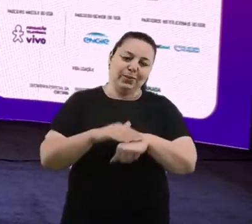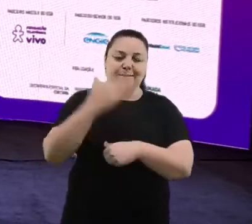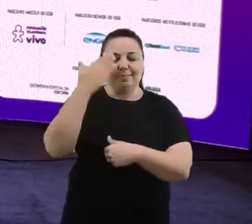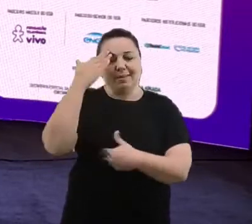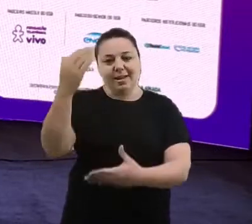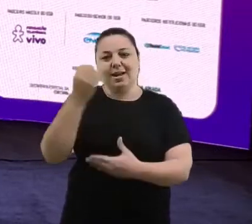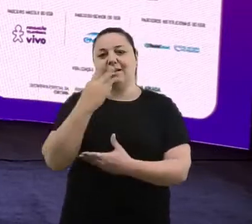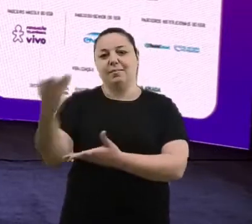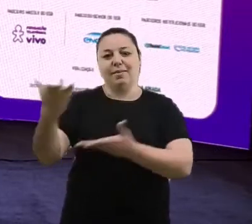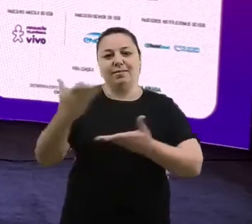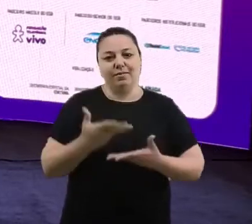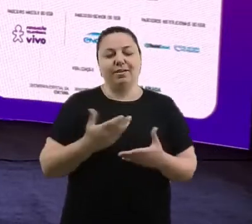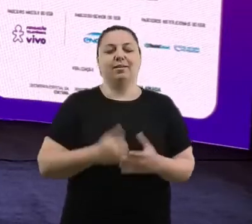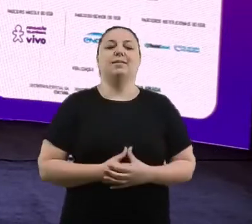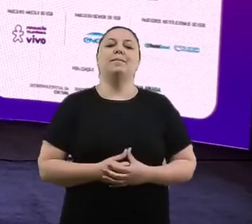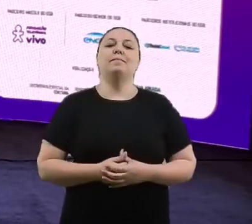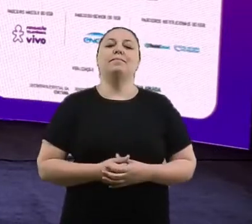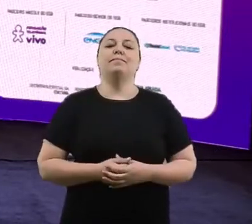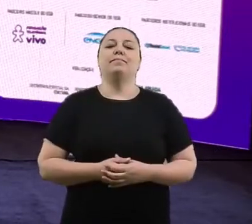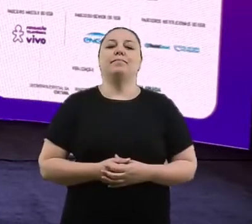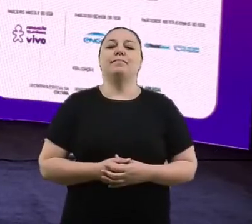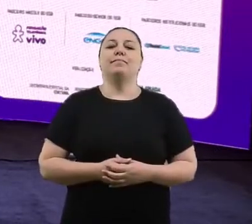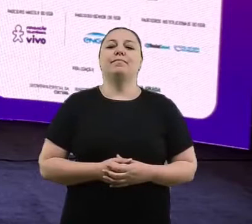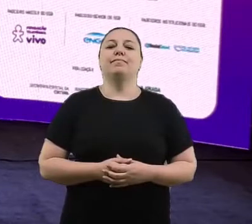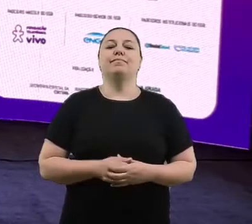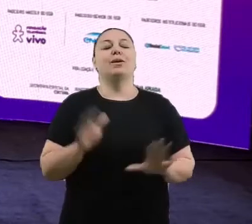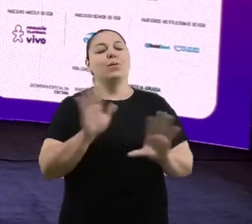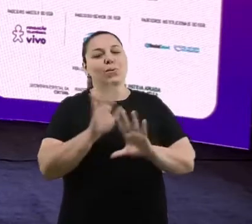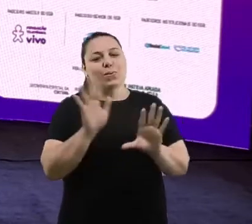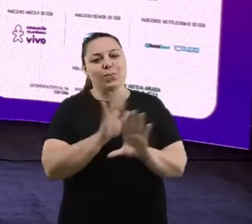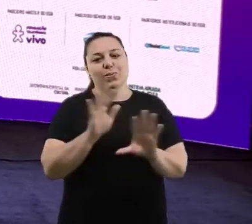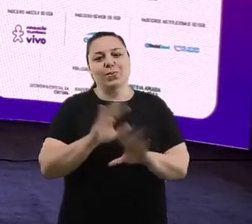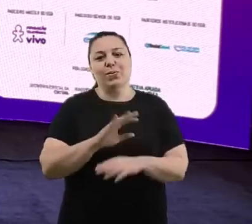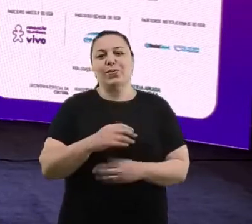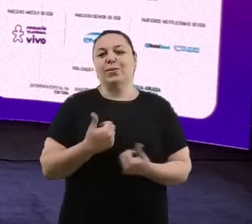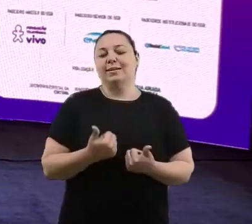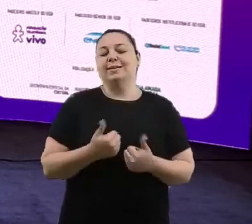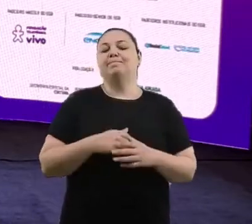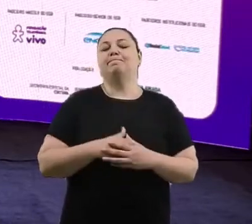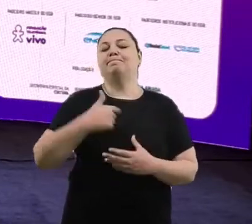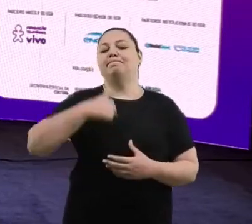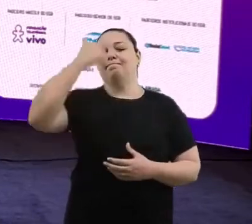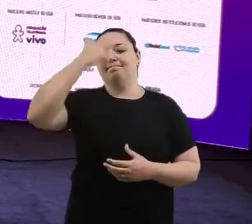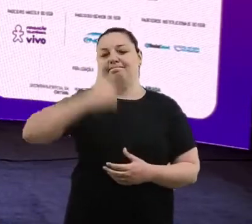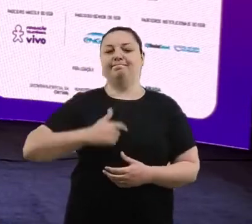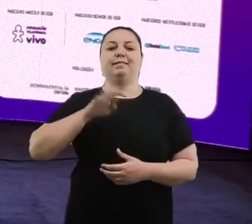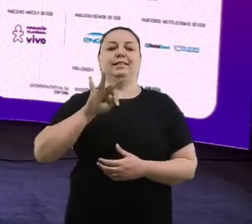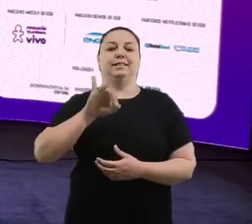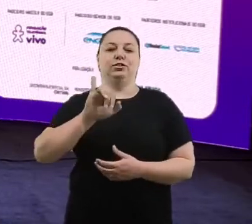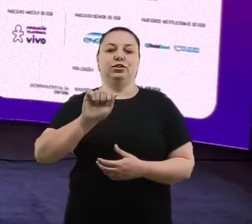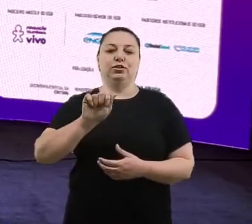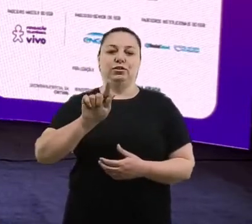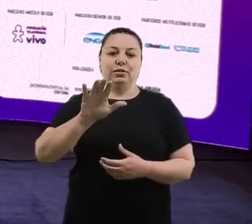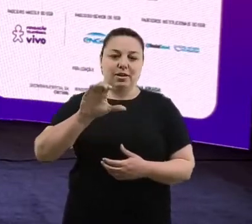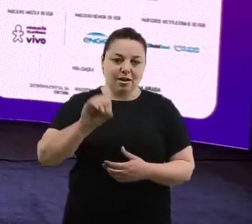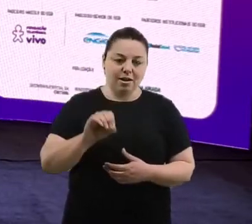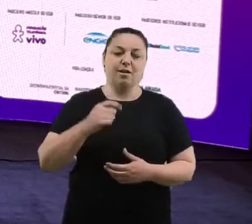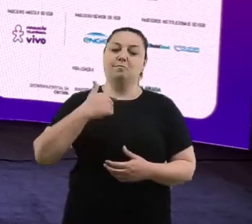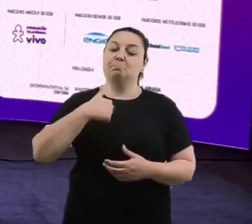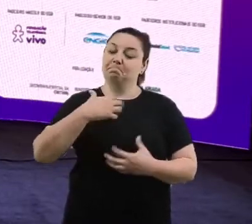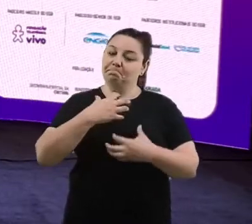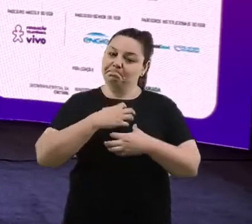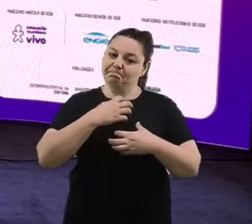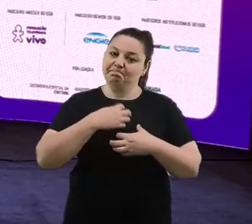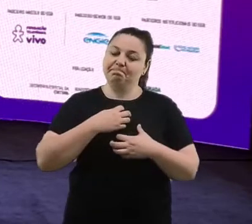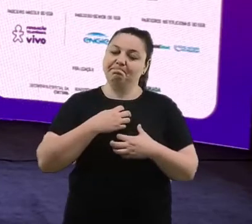Fernanda. Olá a todos que estão nos acompanhando. Eu sou o Thiago Marafon. É uma honra fazer parte desse